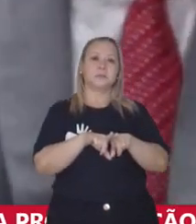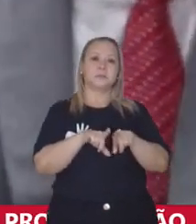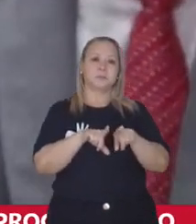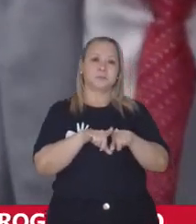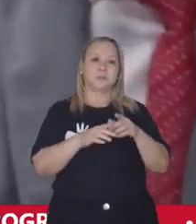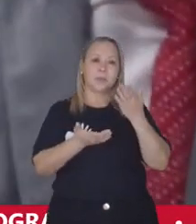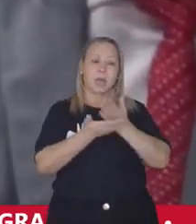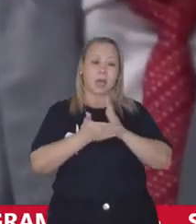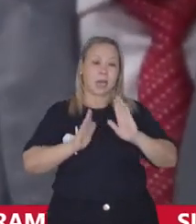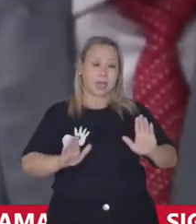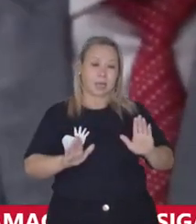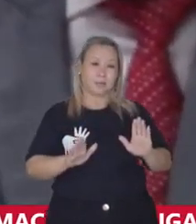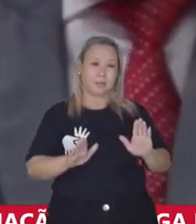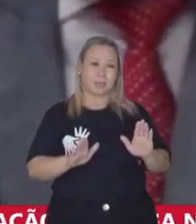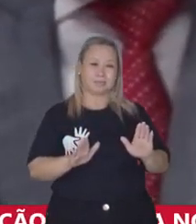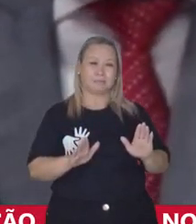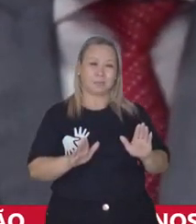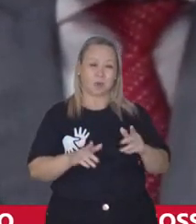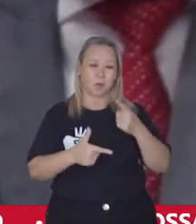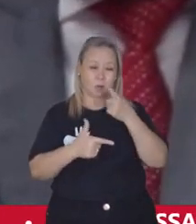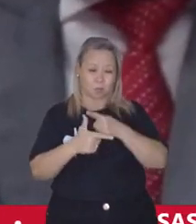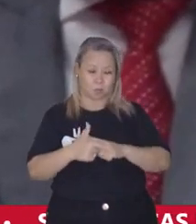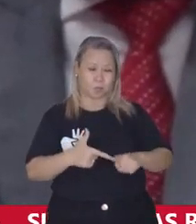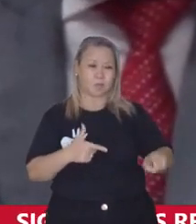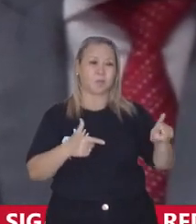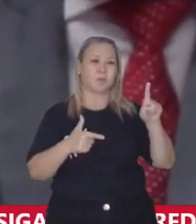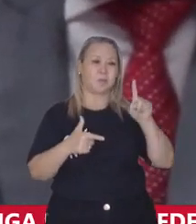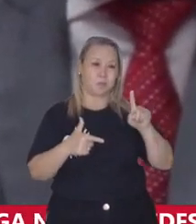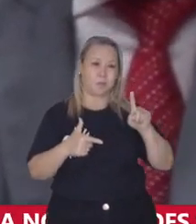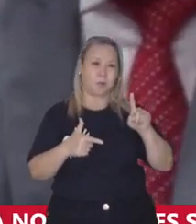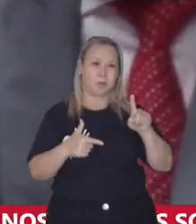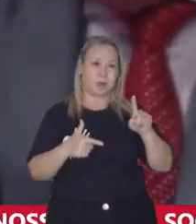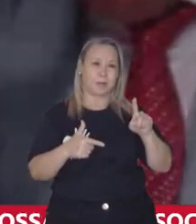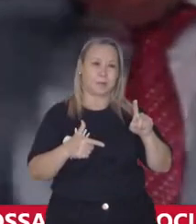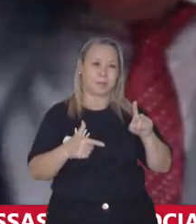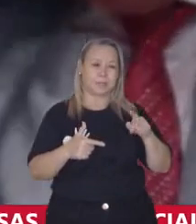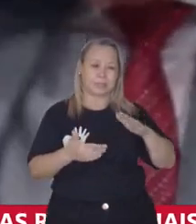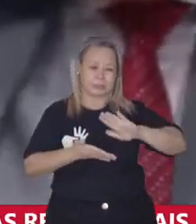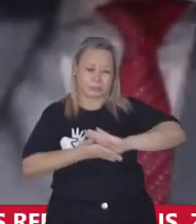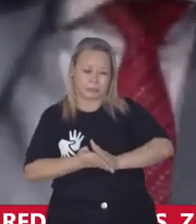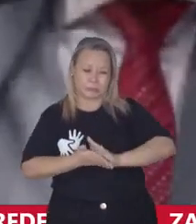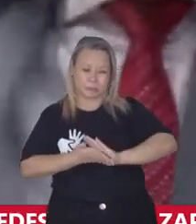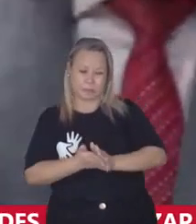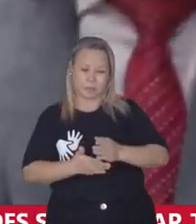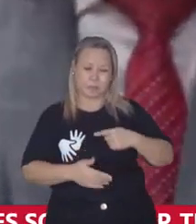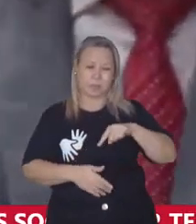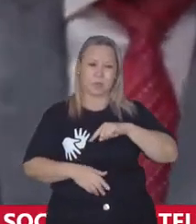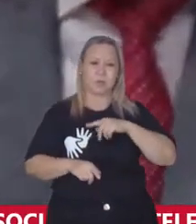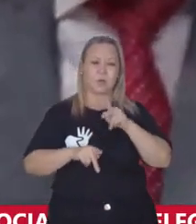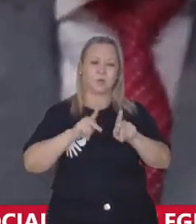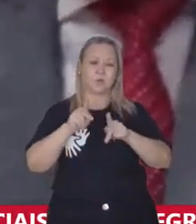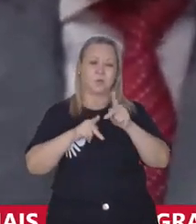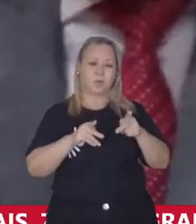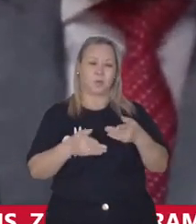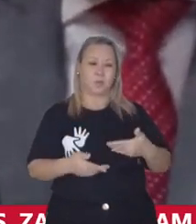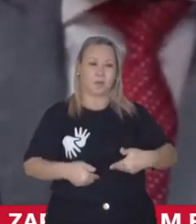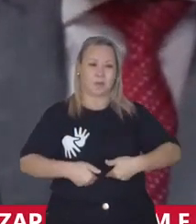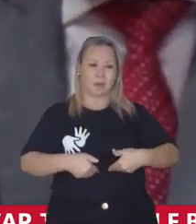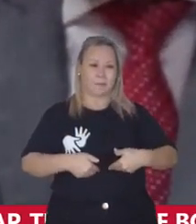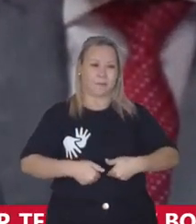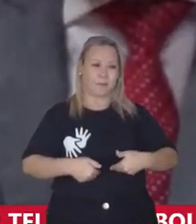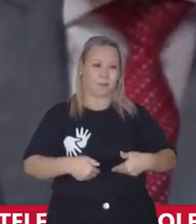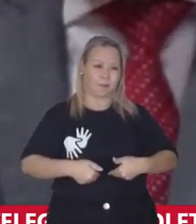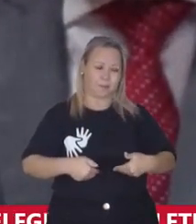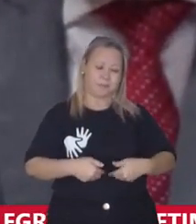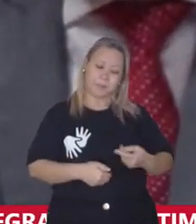acabando com uma das mazelas mais que oprimia o nosso povo, que era a fome. E